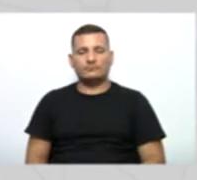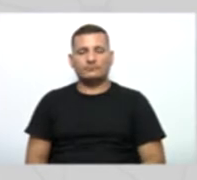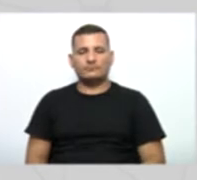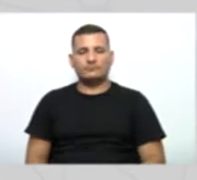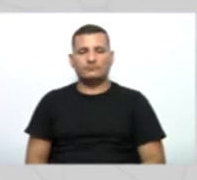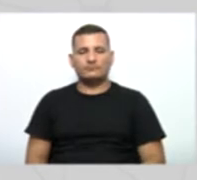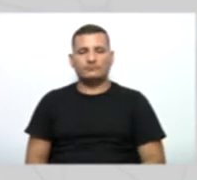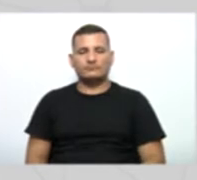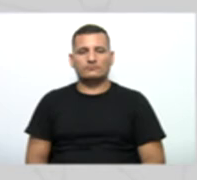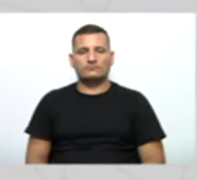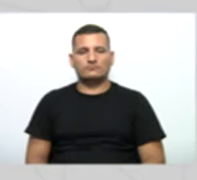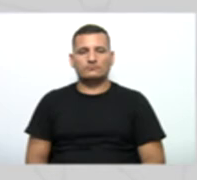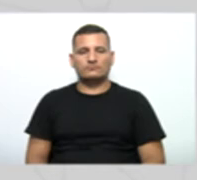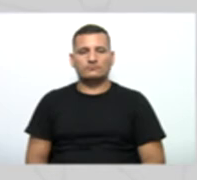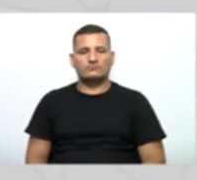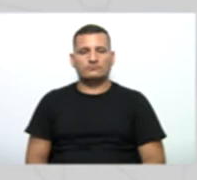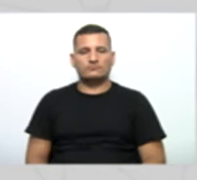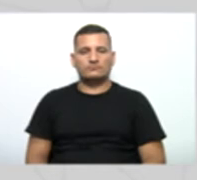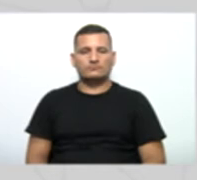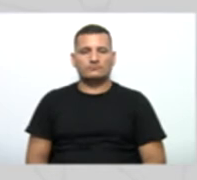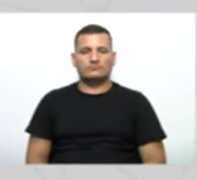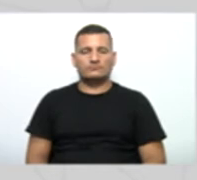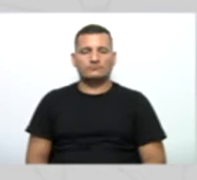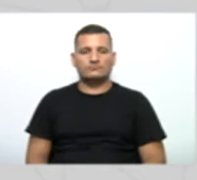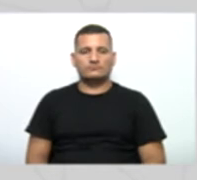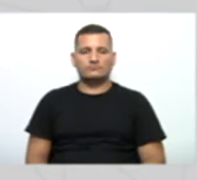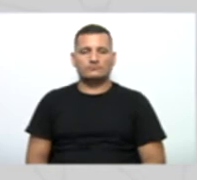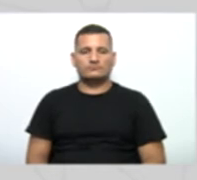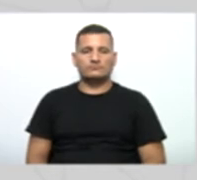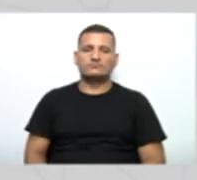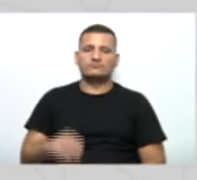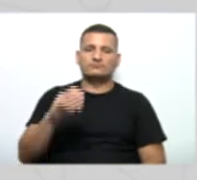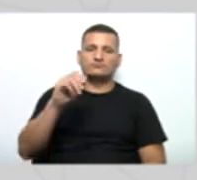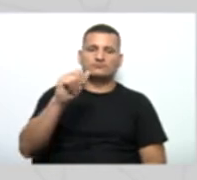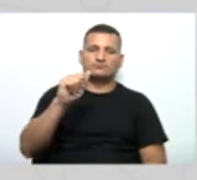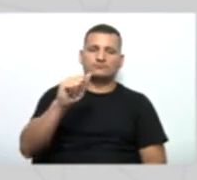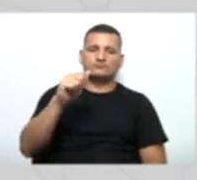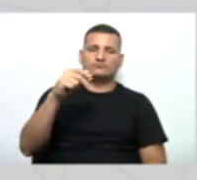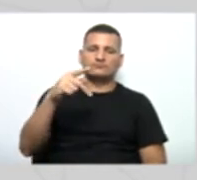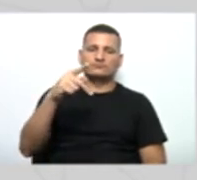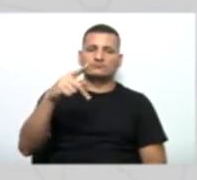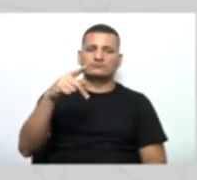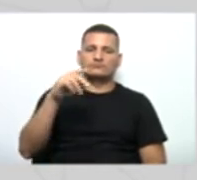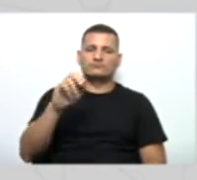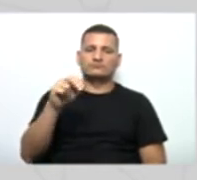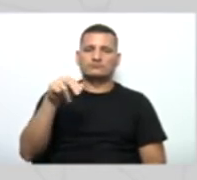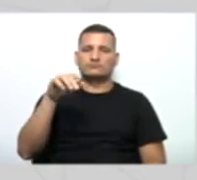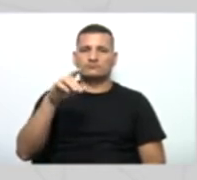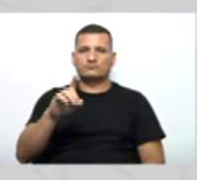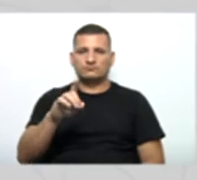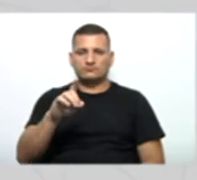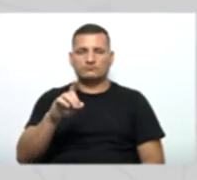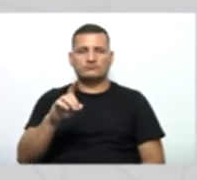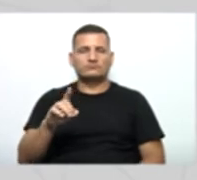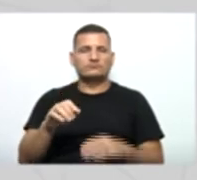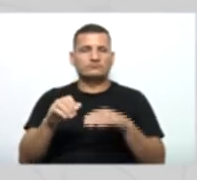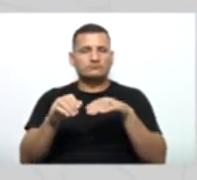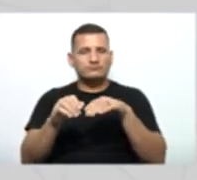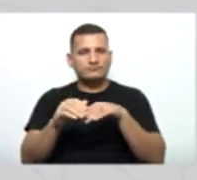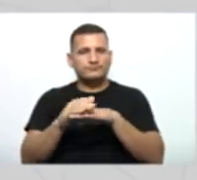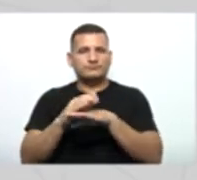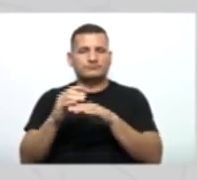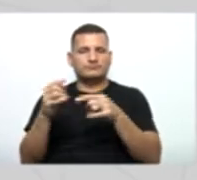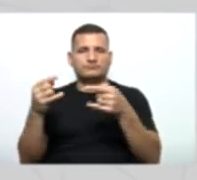de entrada ou não, que o usuário digitar ou que você pré-estabelecer na sua lista. Tranquilo? Essa